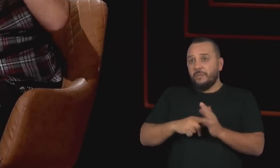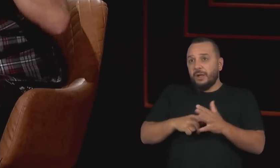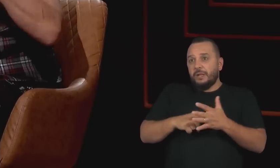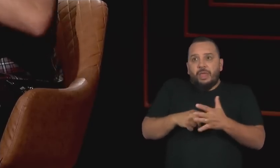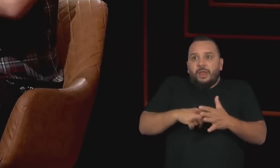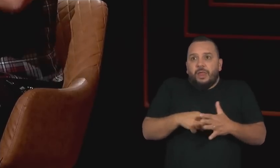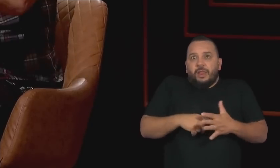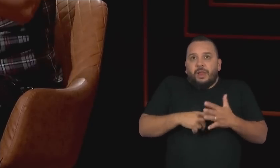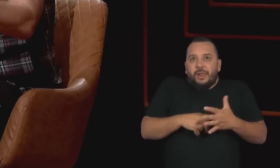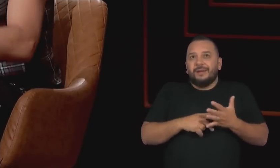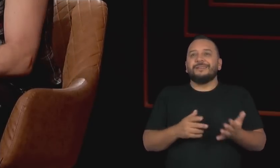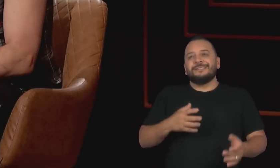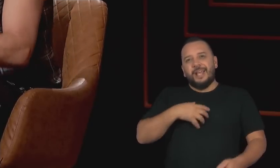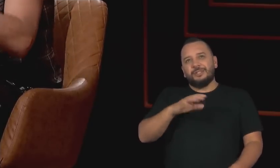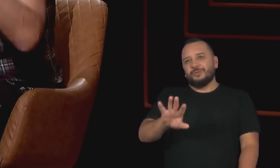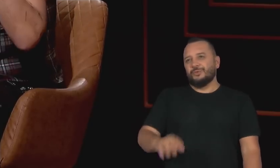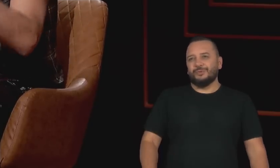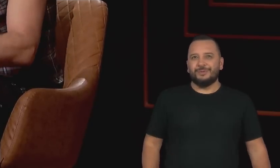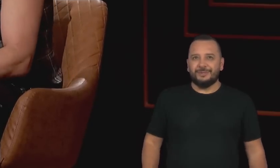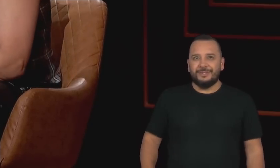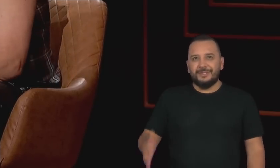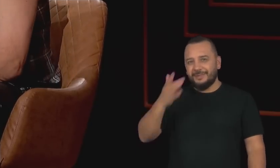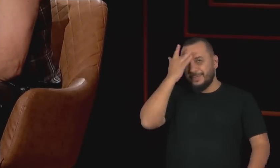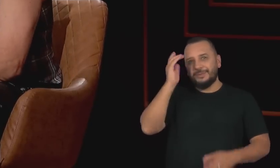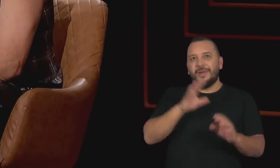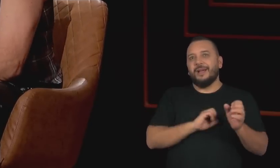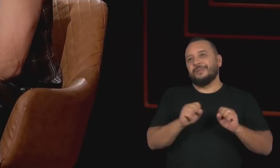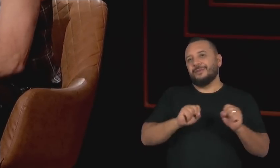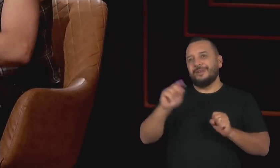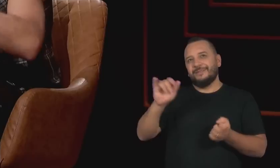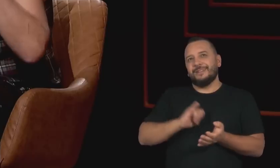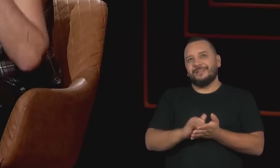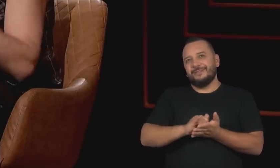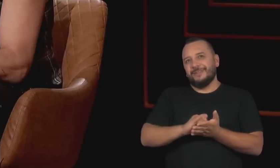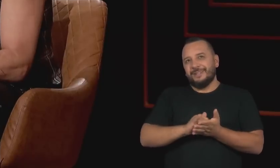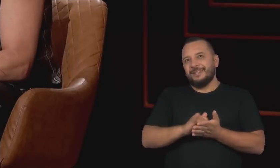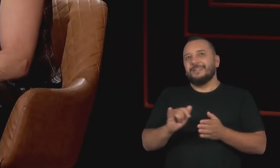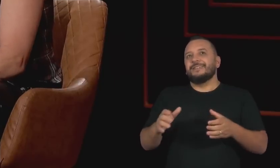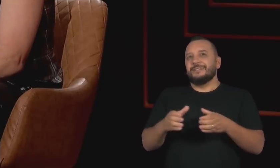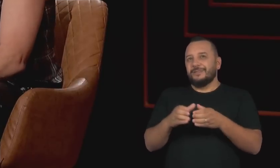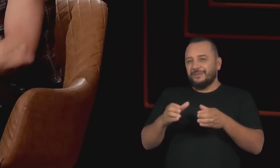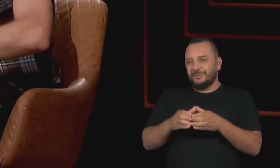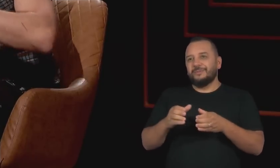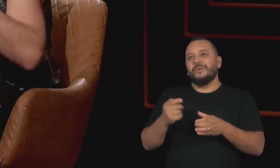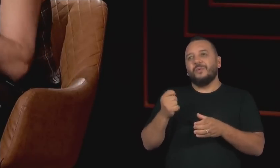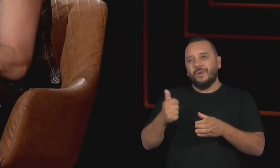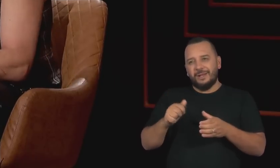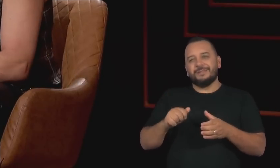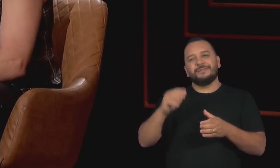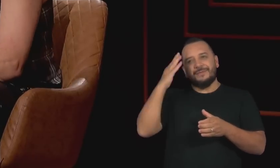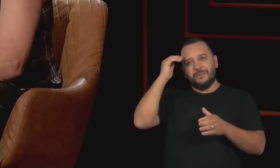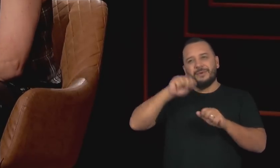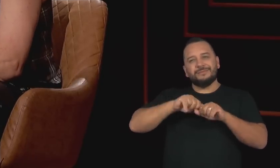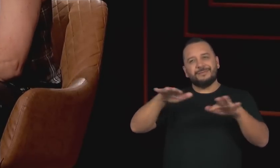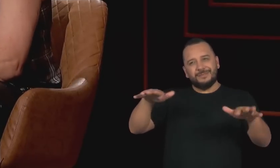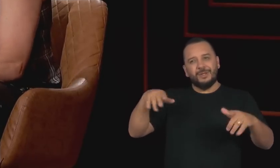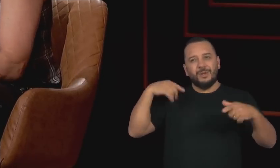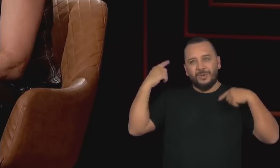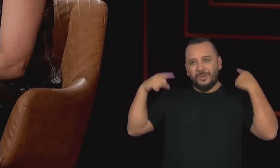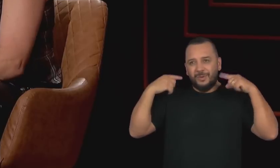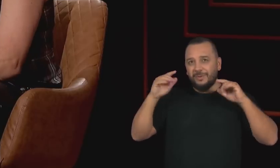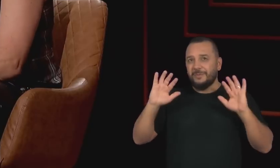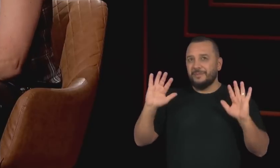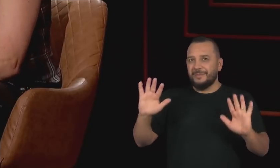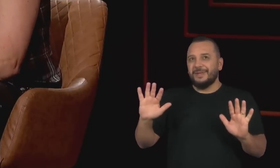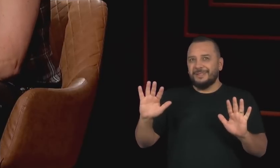E eu fazia assim e era isso. E as pessoas amavam em Nova York. Essa banda era para ter estourado. Aqui é muito louco mesmo, mano. Às vezes,